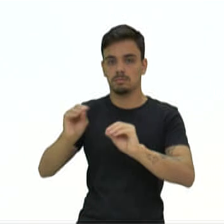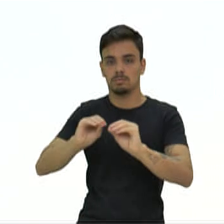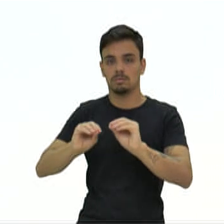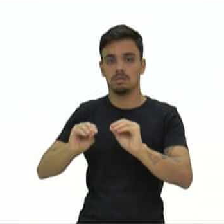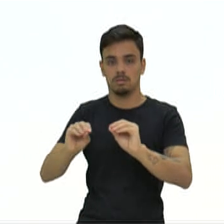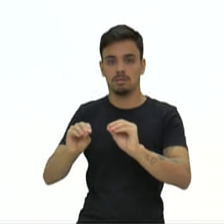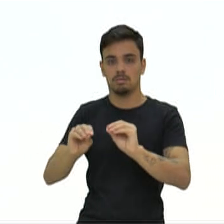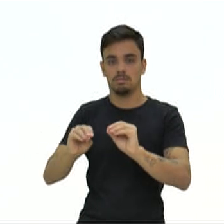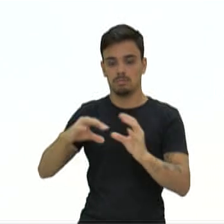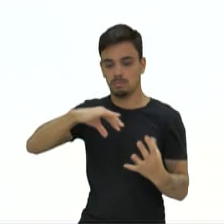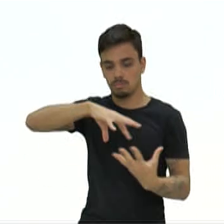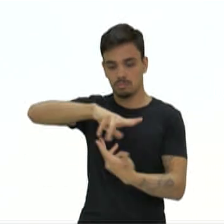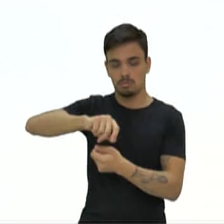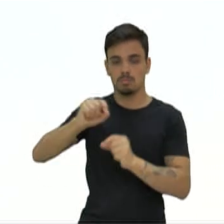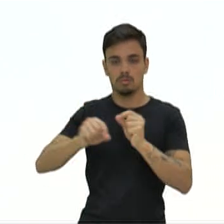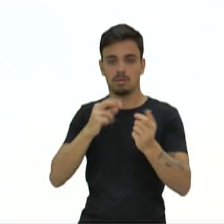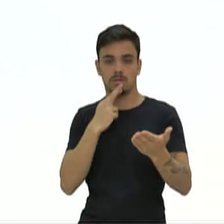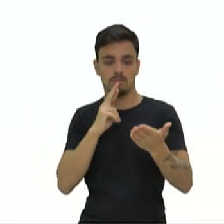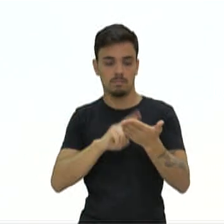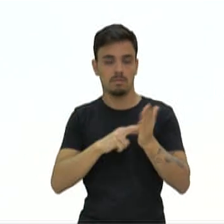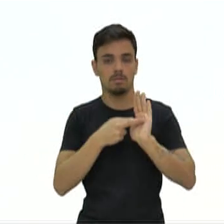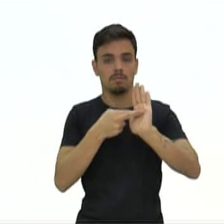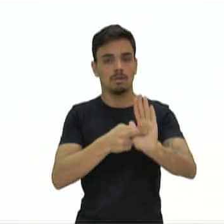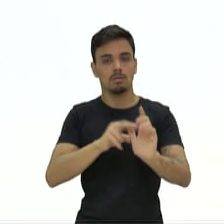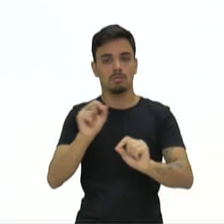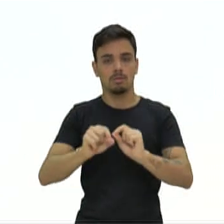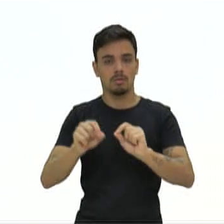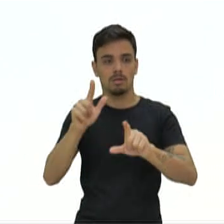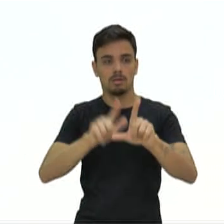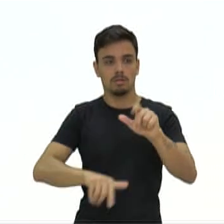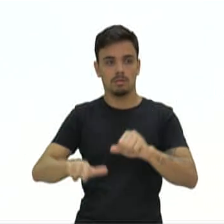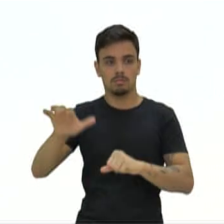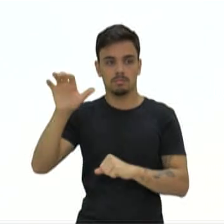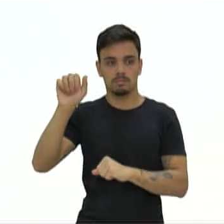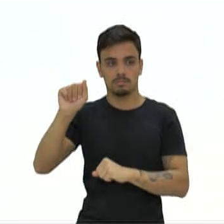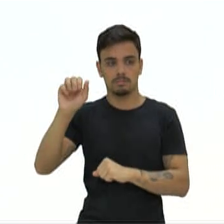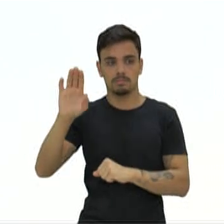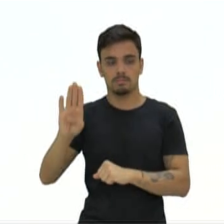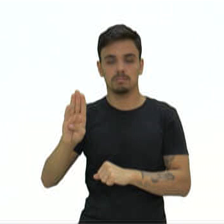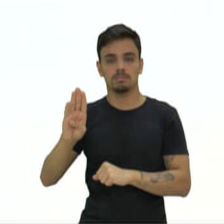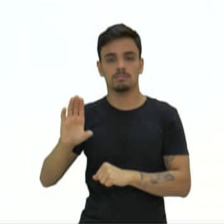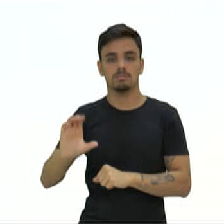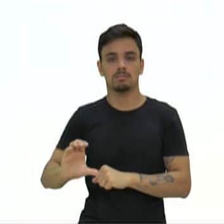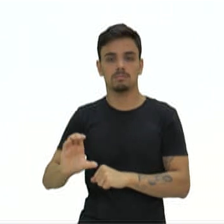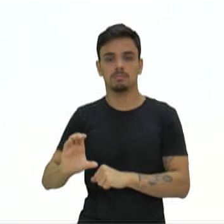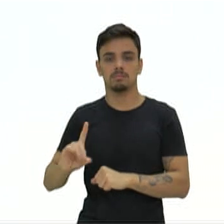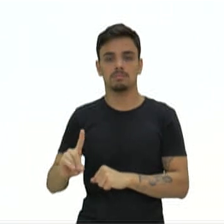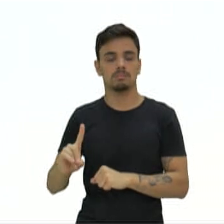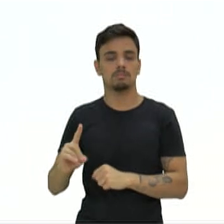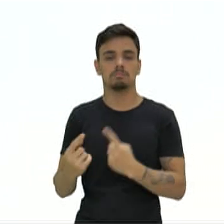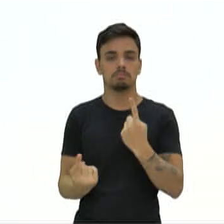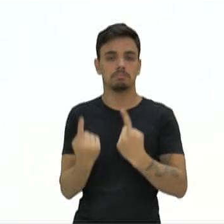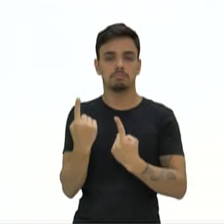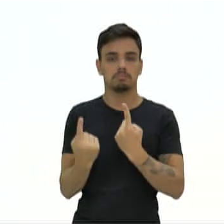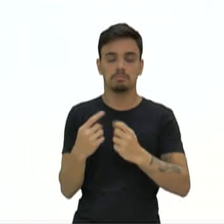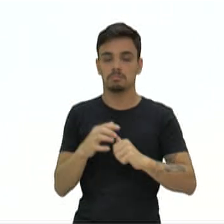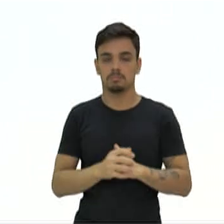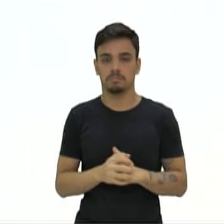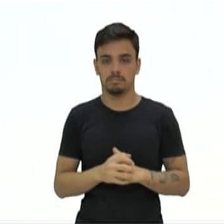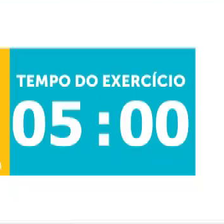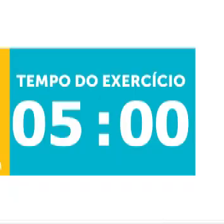terrestre, referindo-se a quê? A solo, a vegetação, a hidrografia ou ao